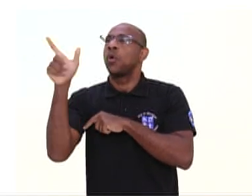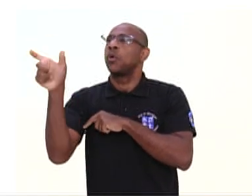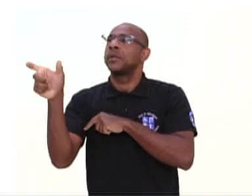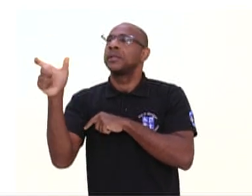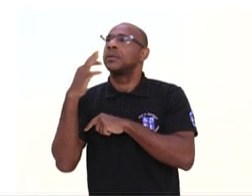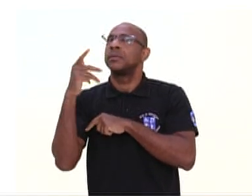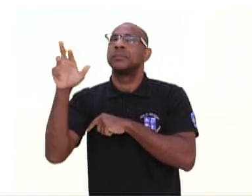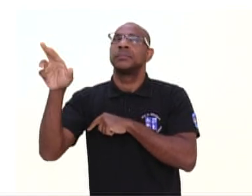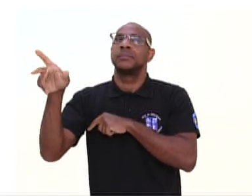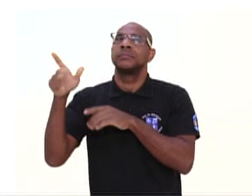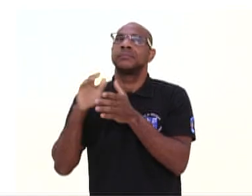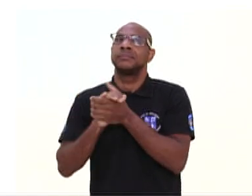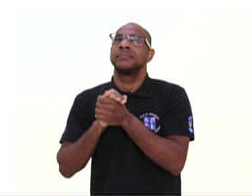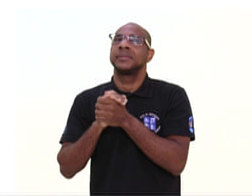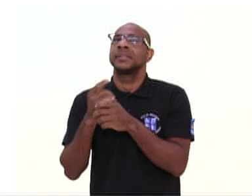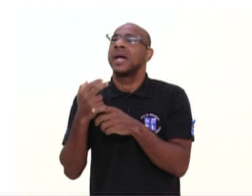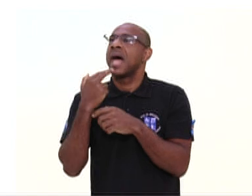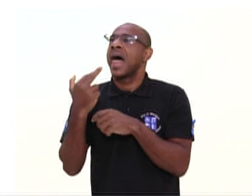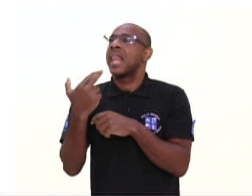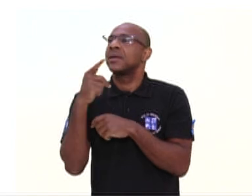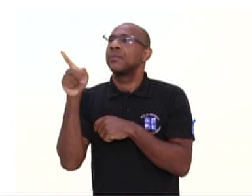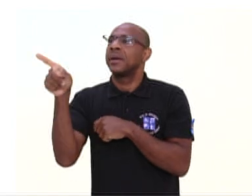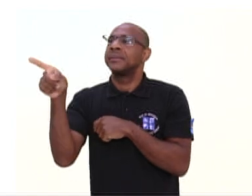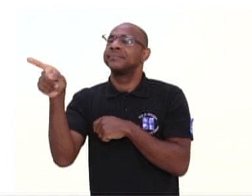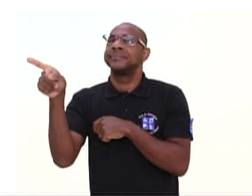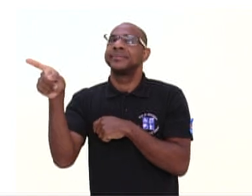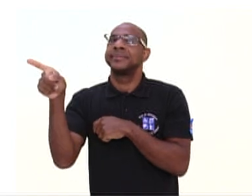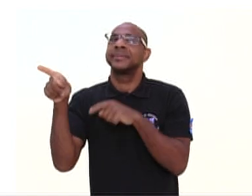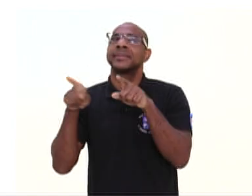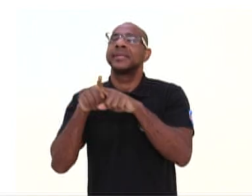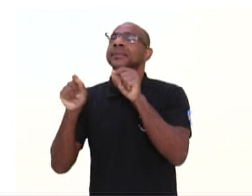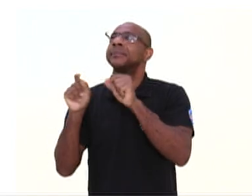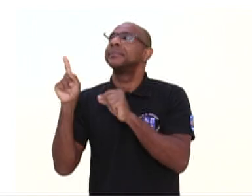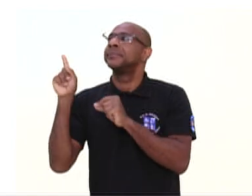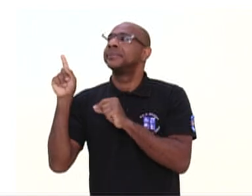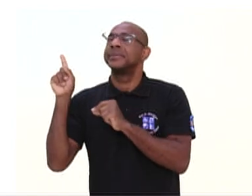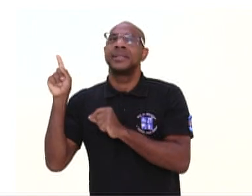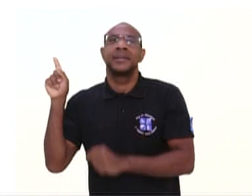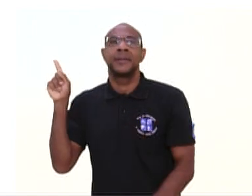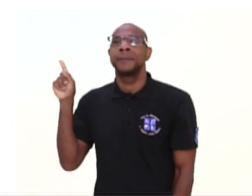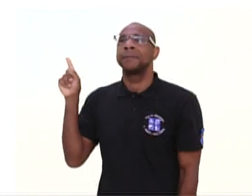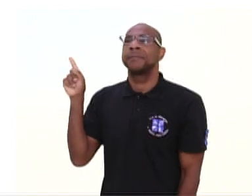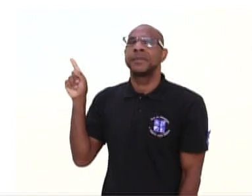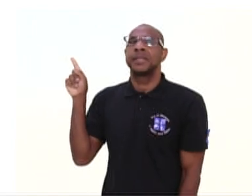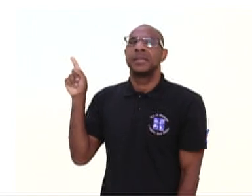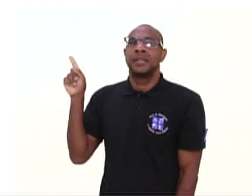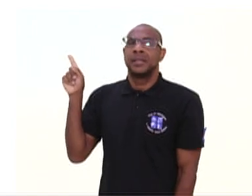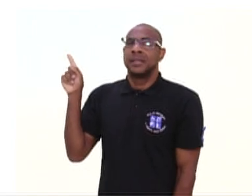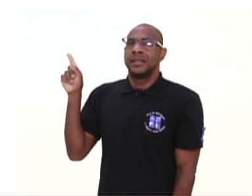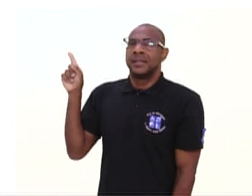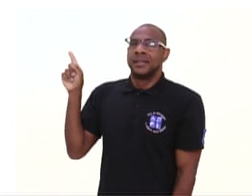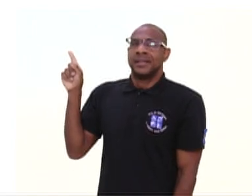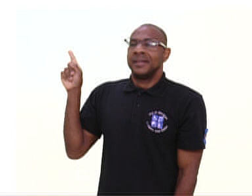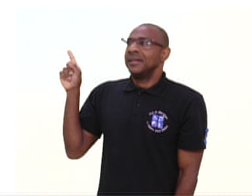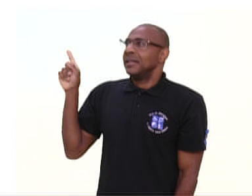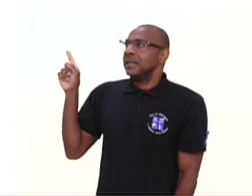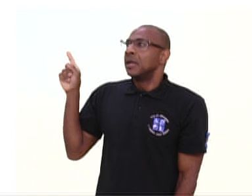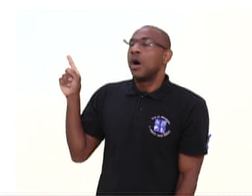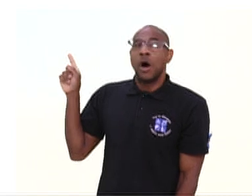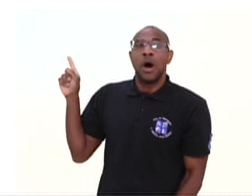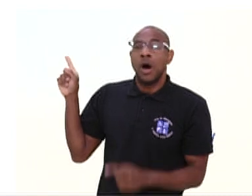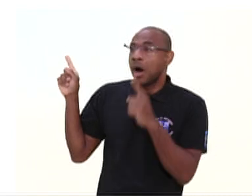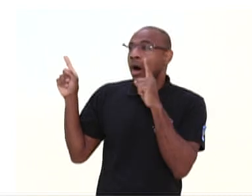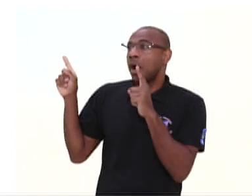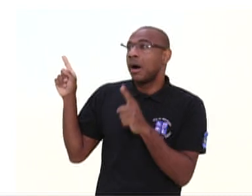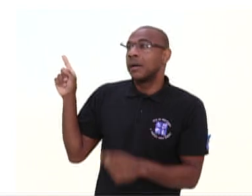além da linguagem concisa verbal, há também uma sequência de números, né? Observem então